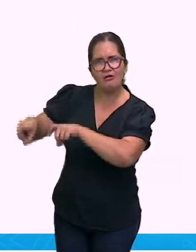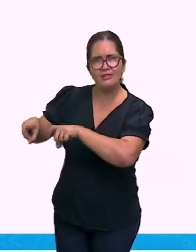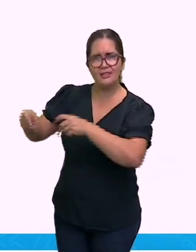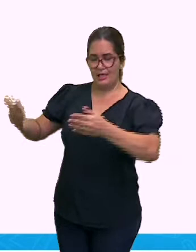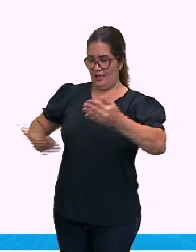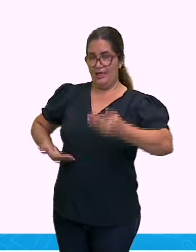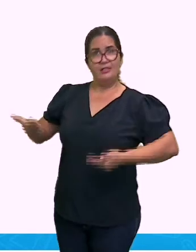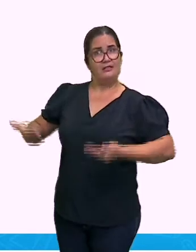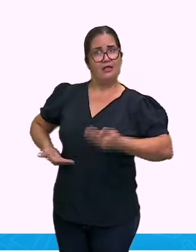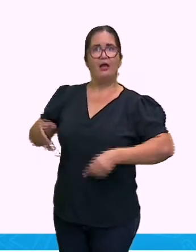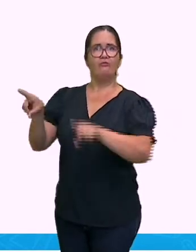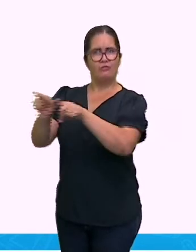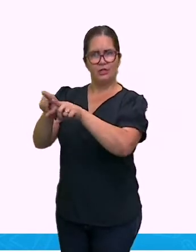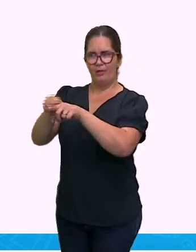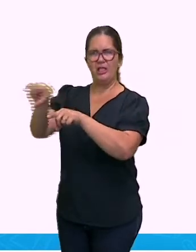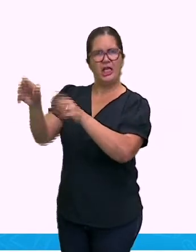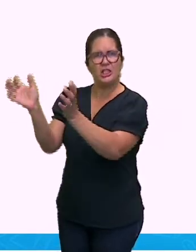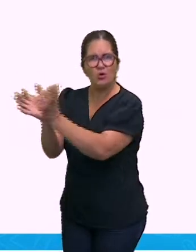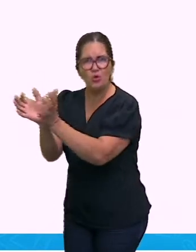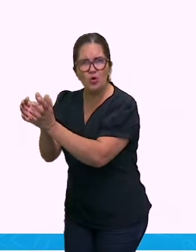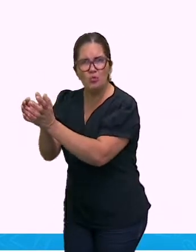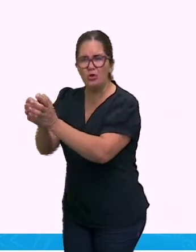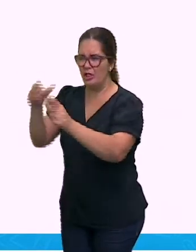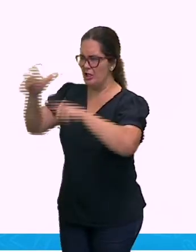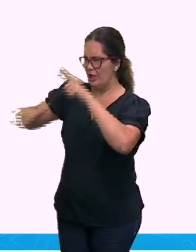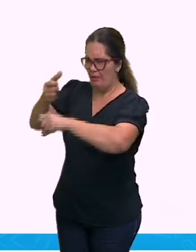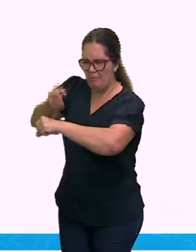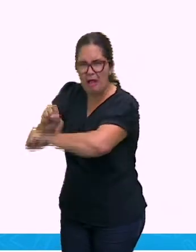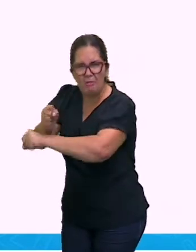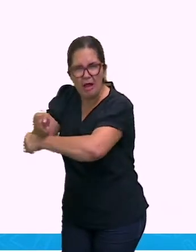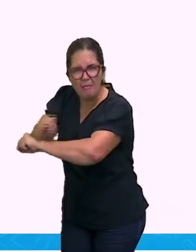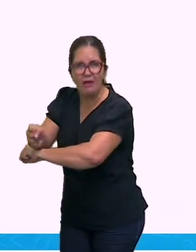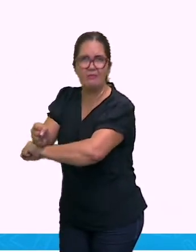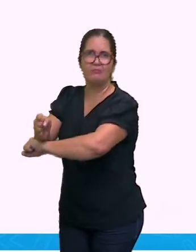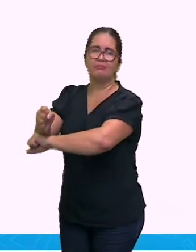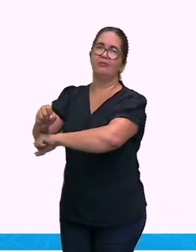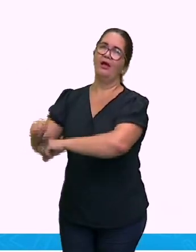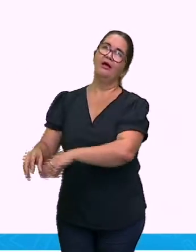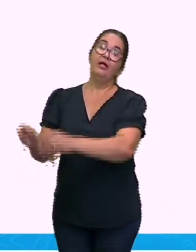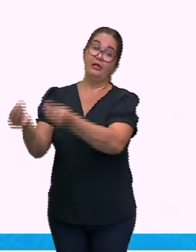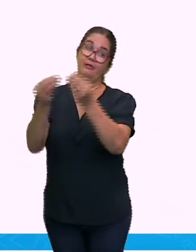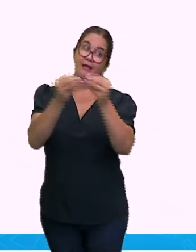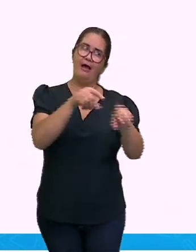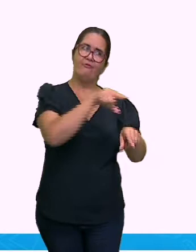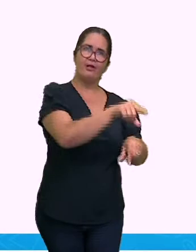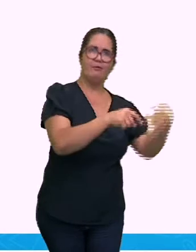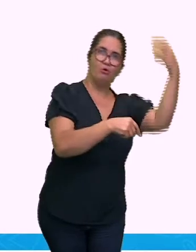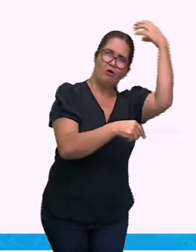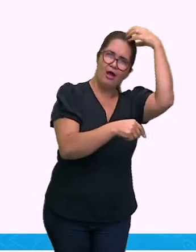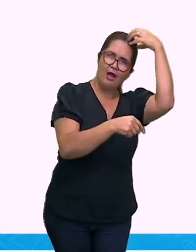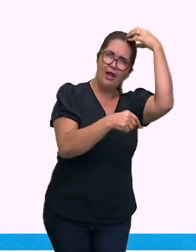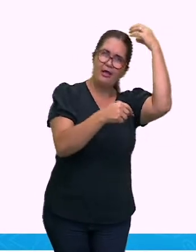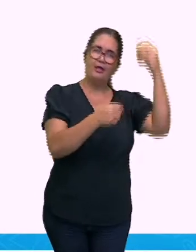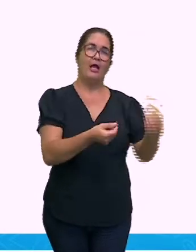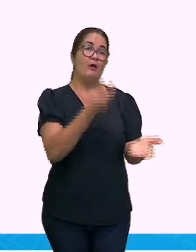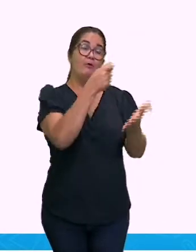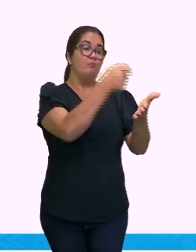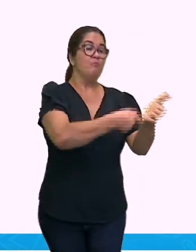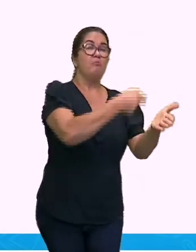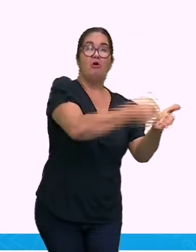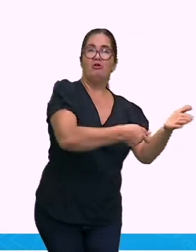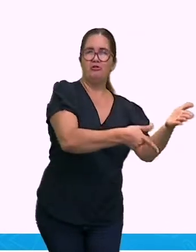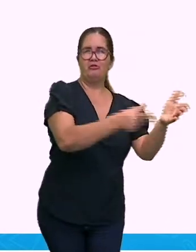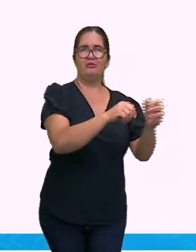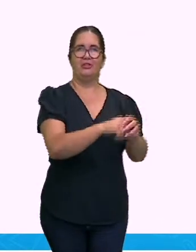rei, ele detinha o benefício de terras, de cargos,